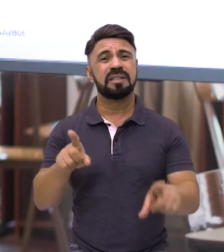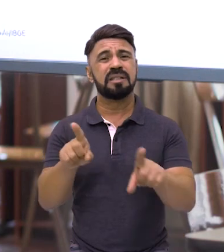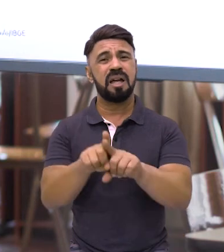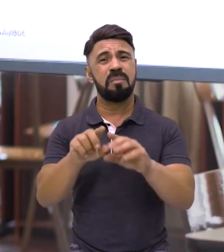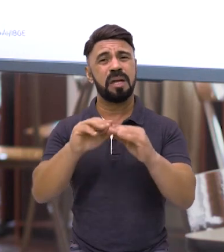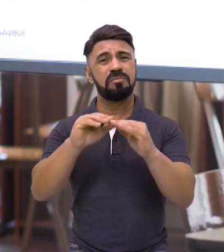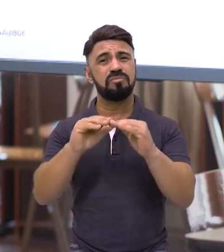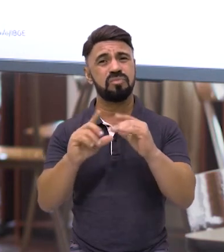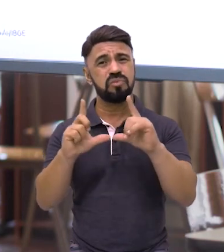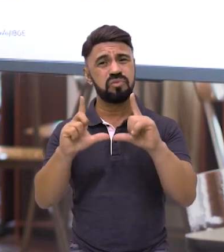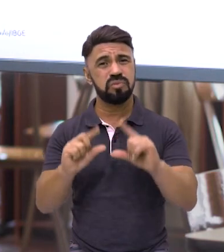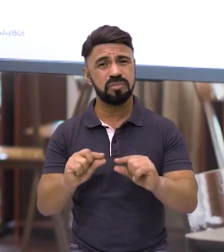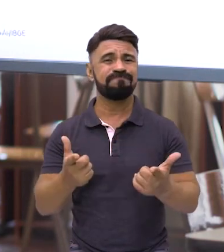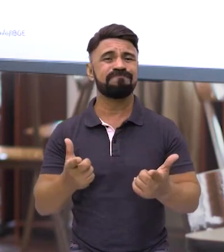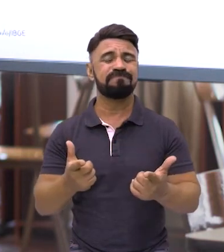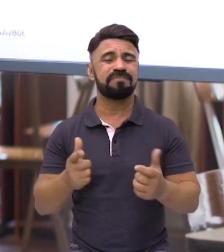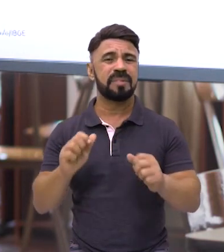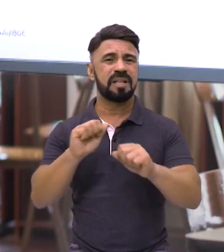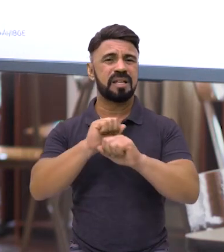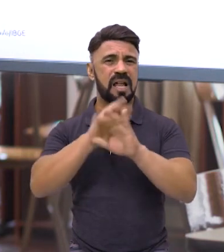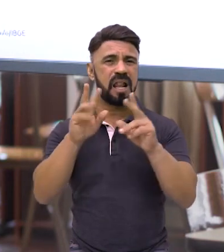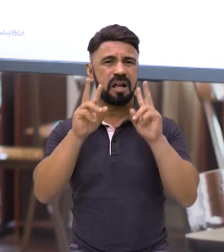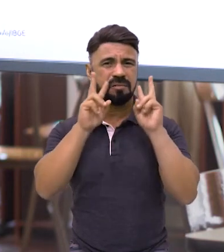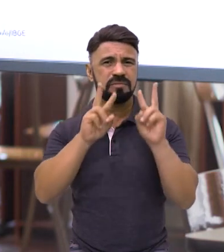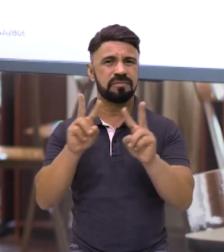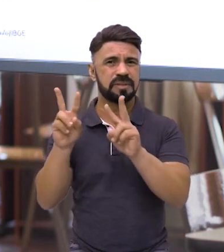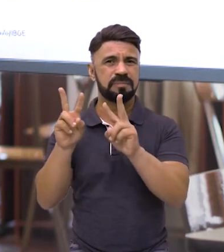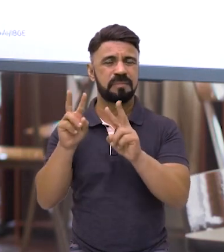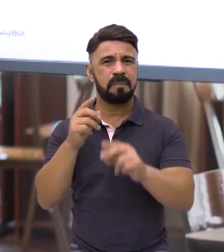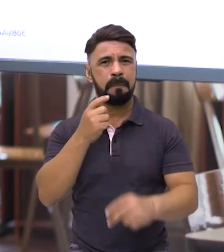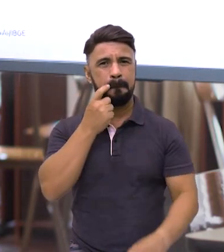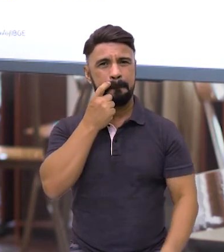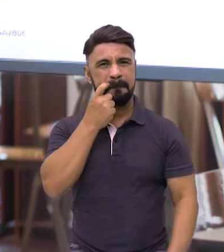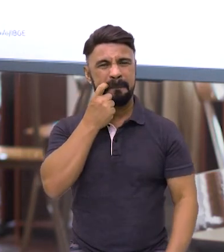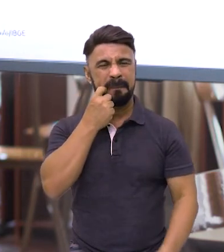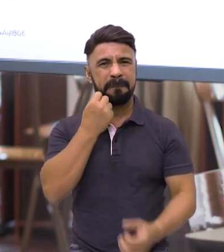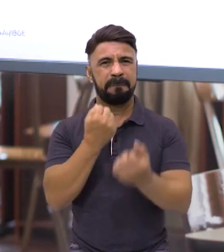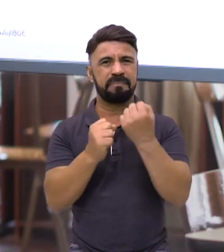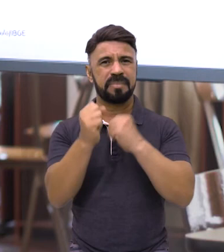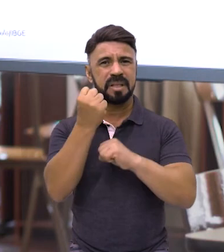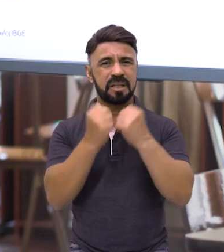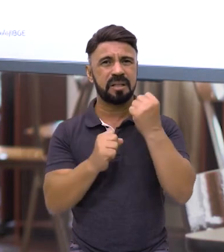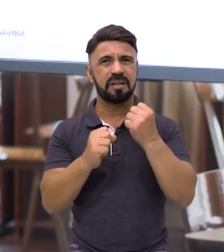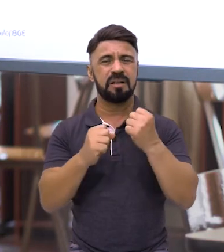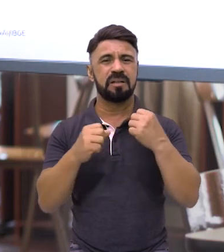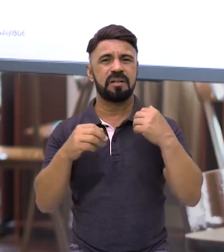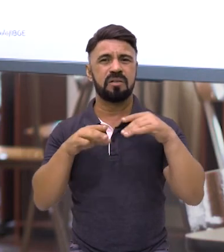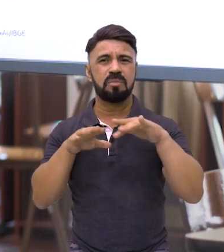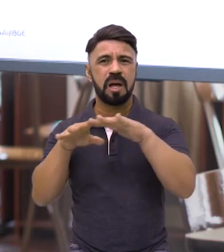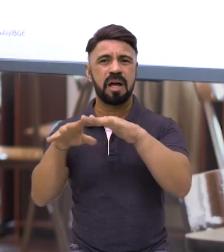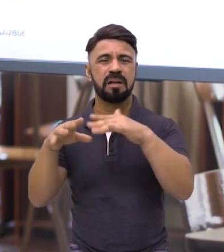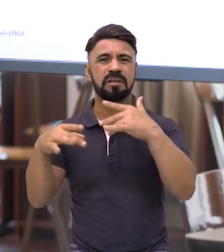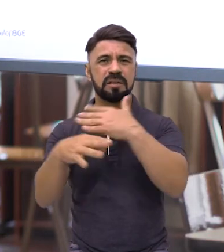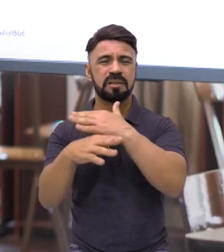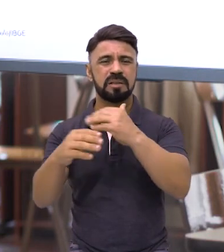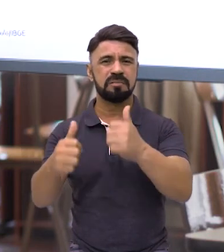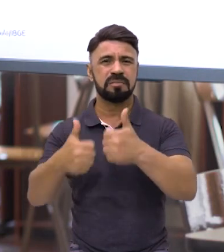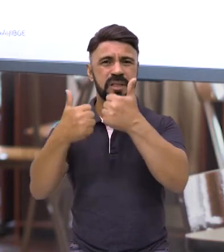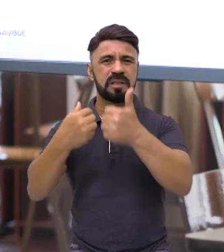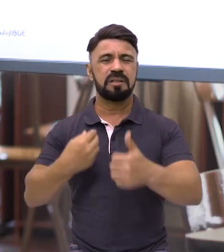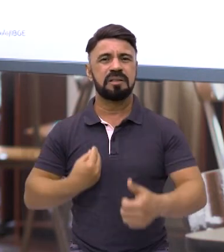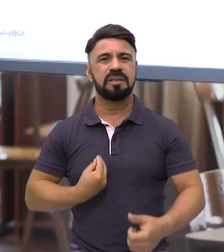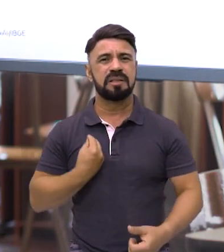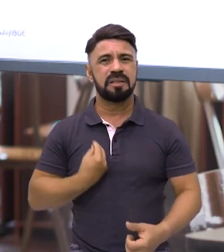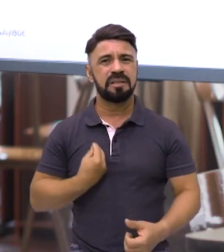também diminui. E isso fica muito claro. Industrialização, urbanização, qualidade de